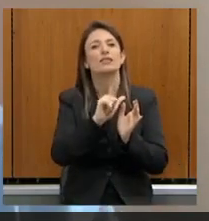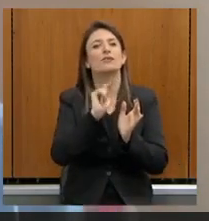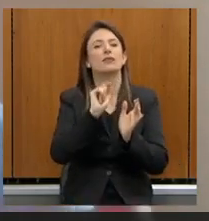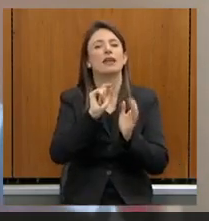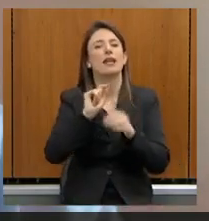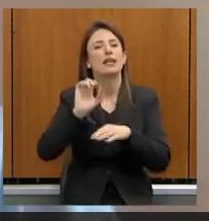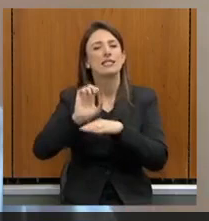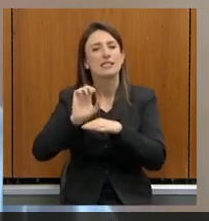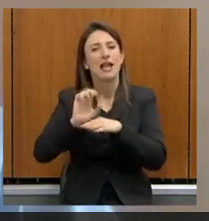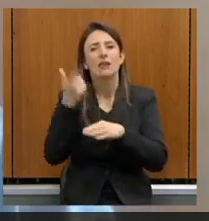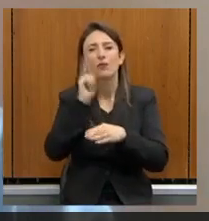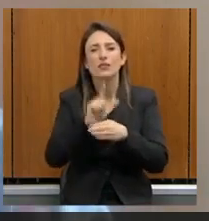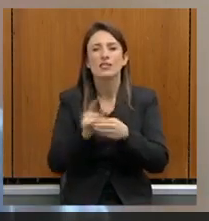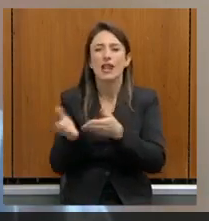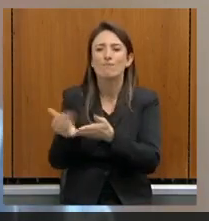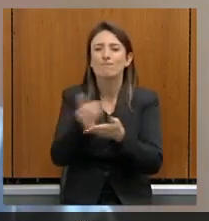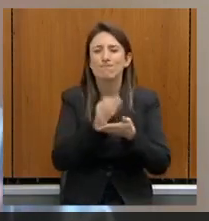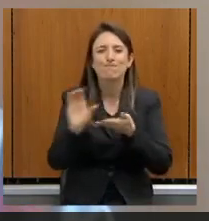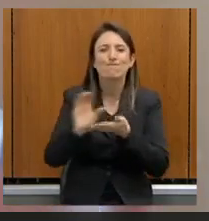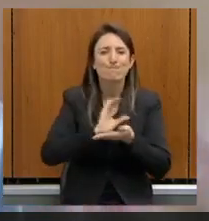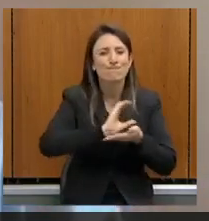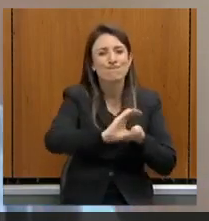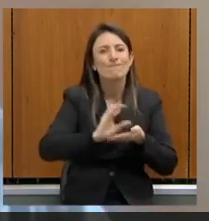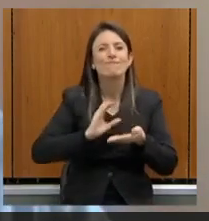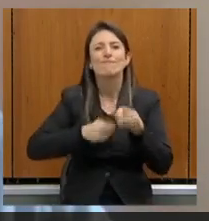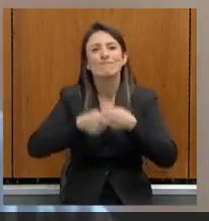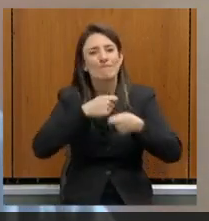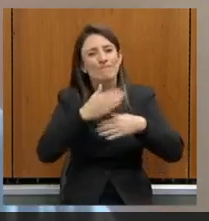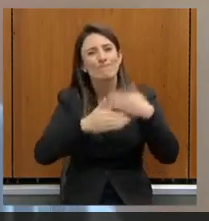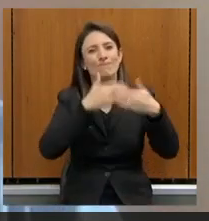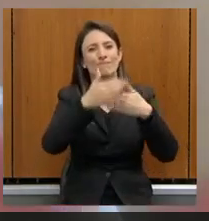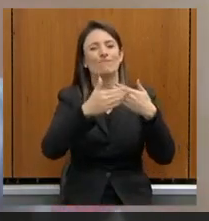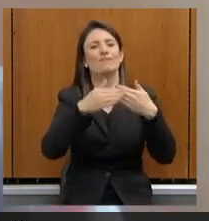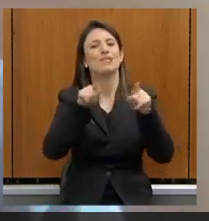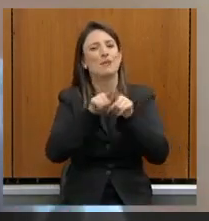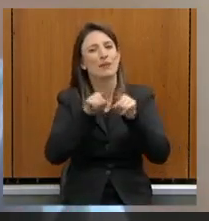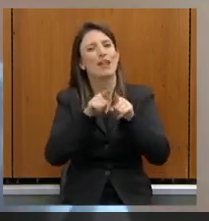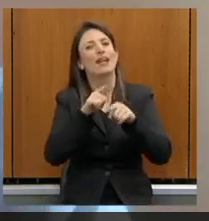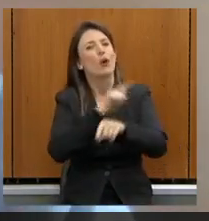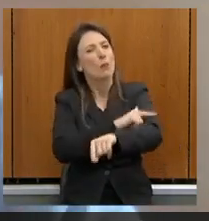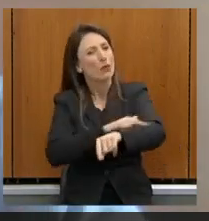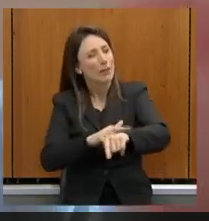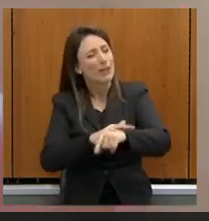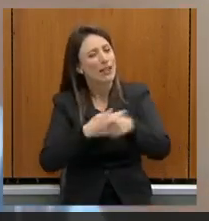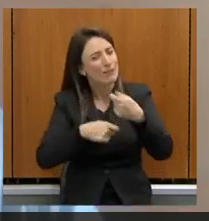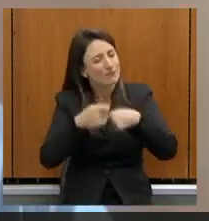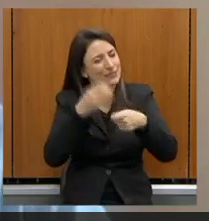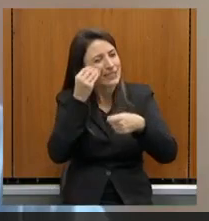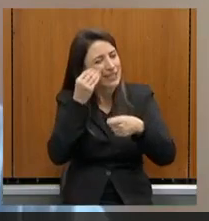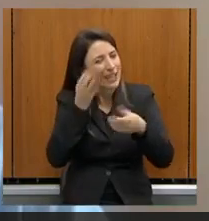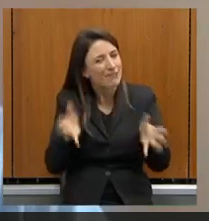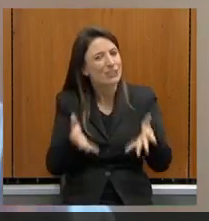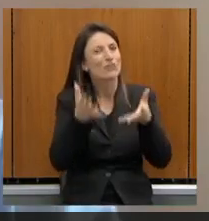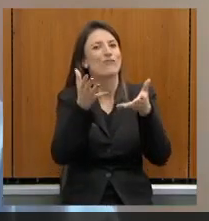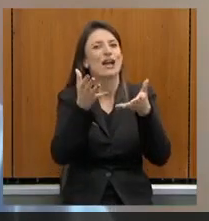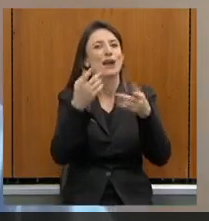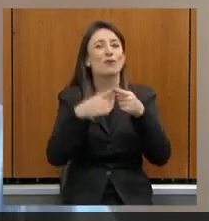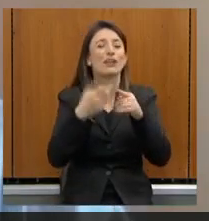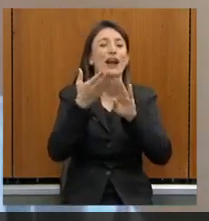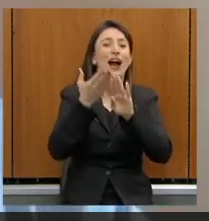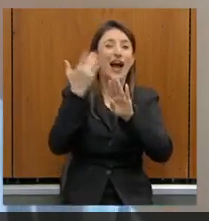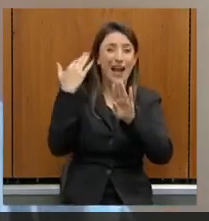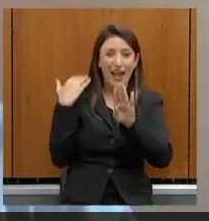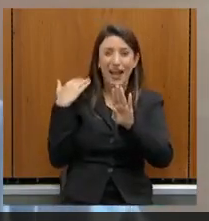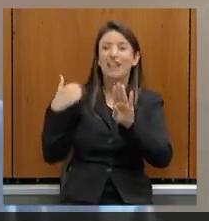vista econômico e do ponto de vista comportamental, para voltarmos ao que tínhamos antes e perdemos,